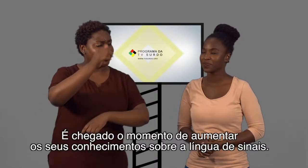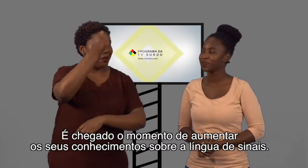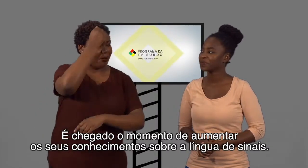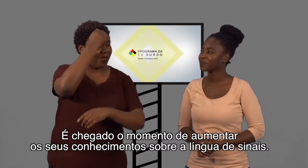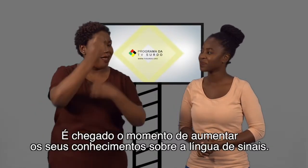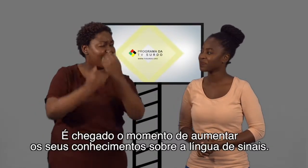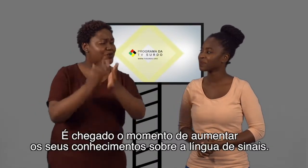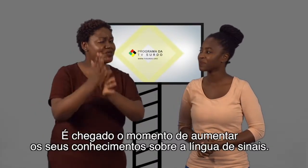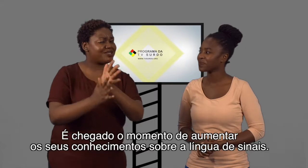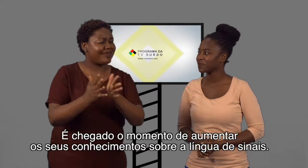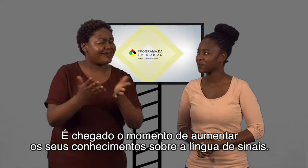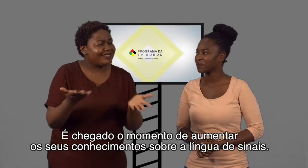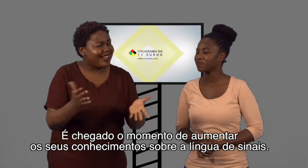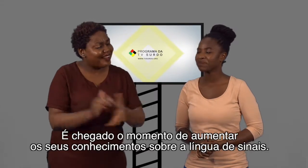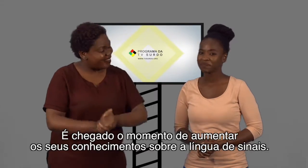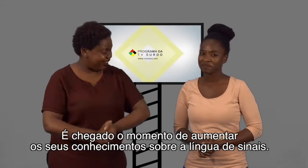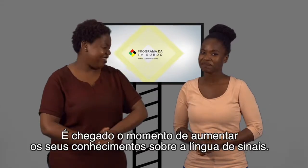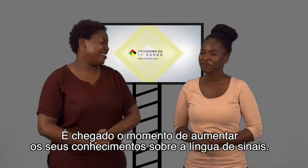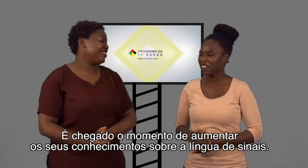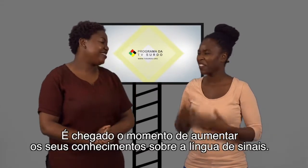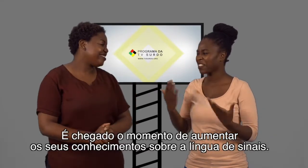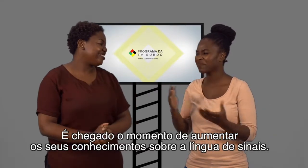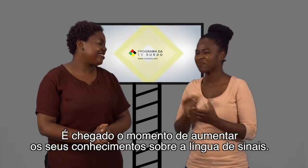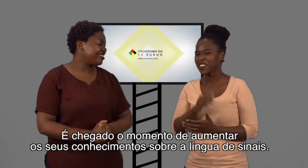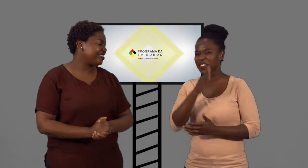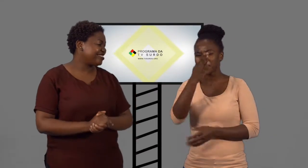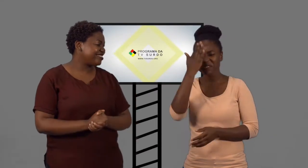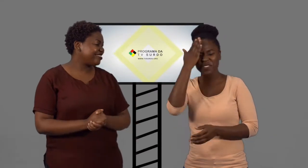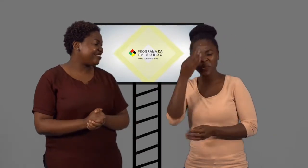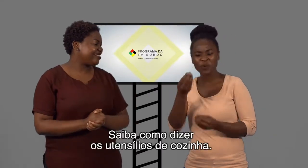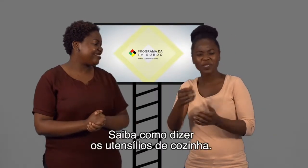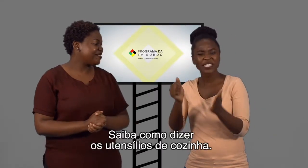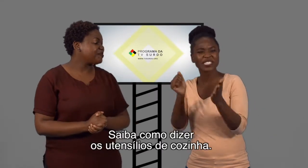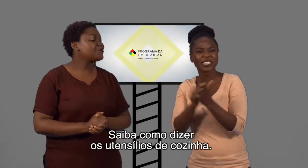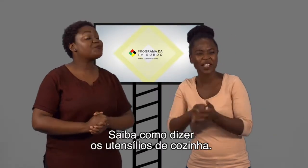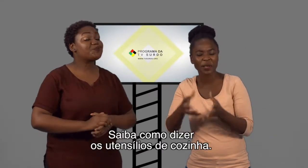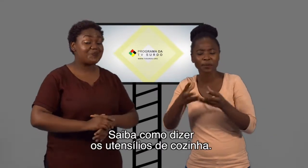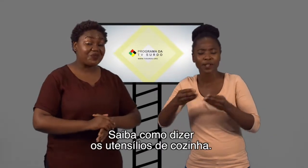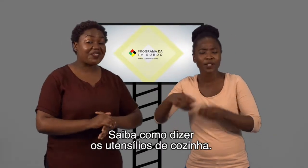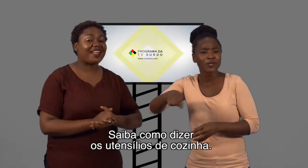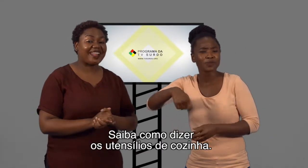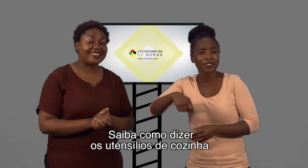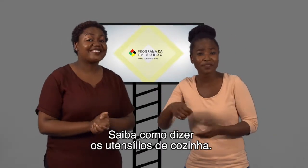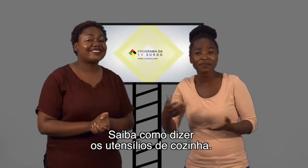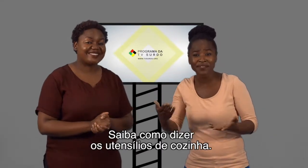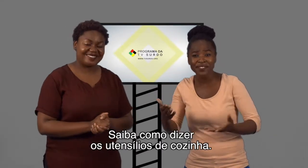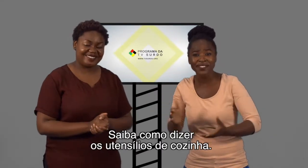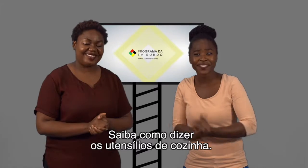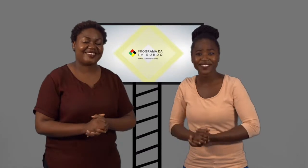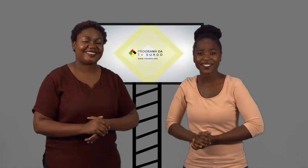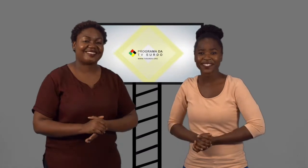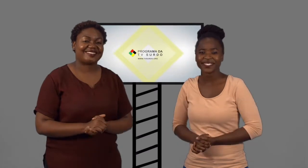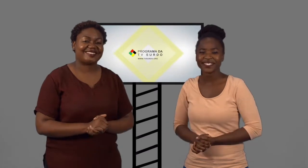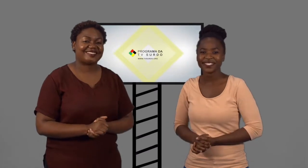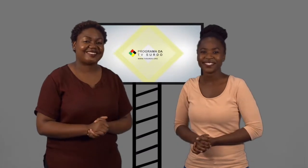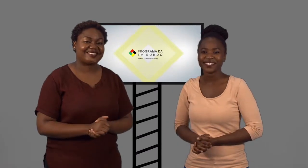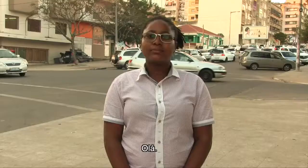seus conhecimentos sobre a língua de sinais. Saiba como dizer os utensílios de